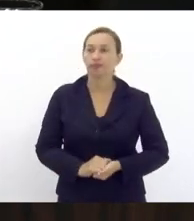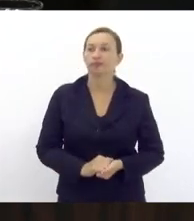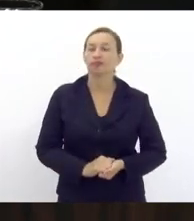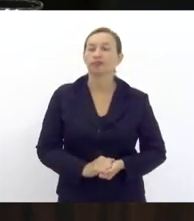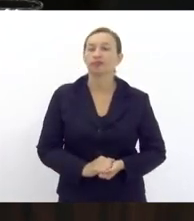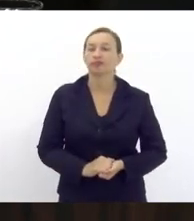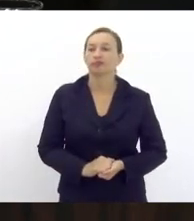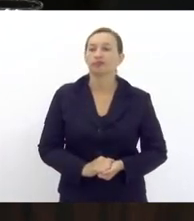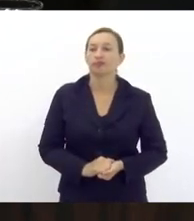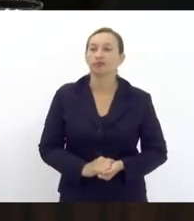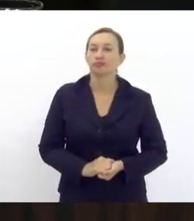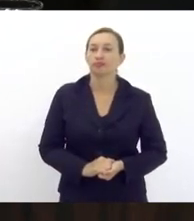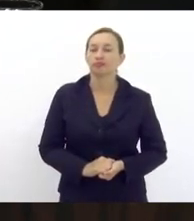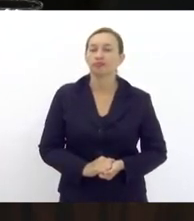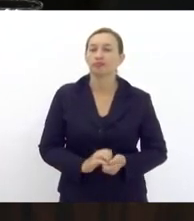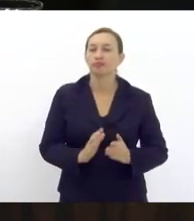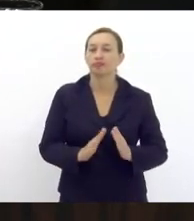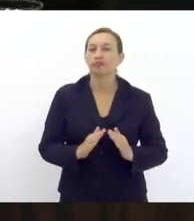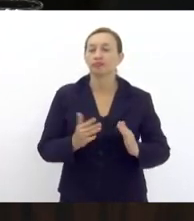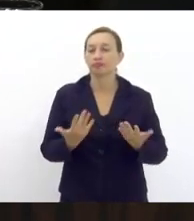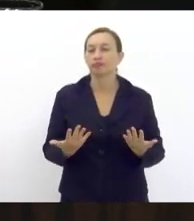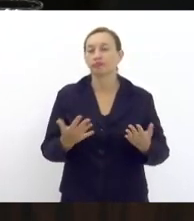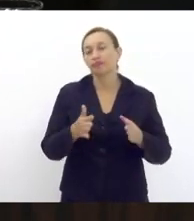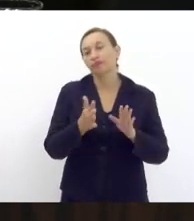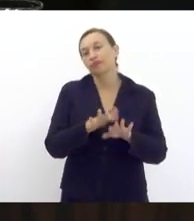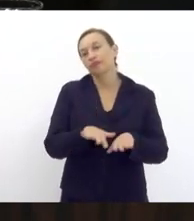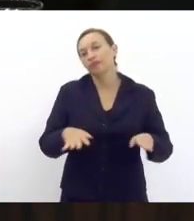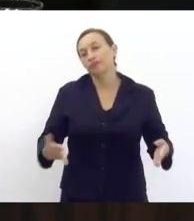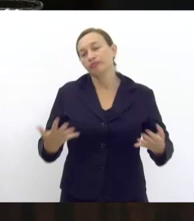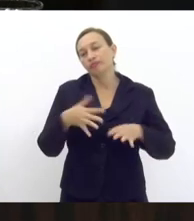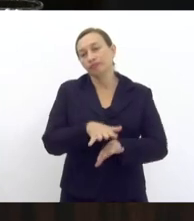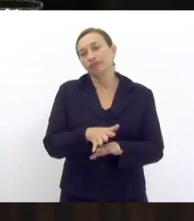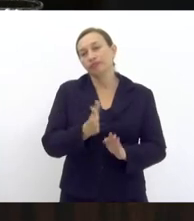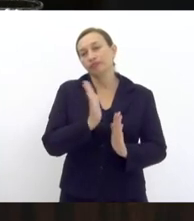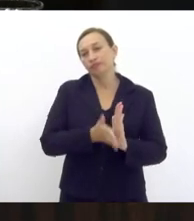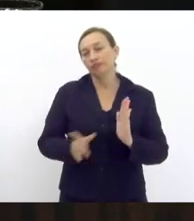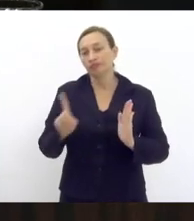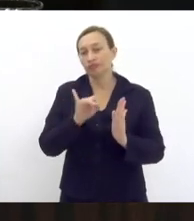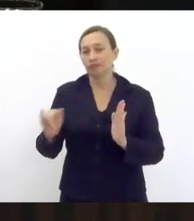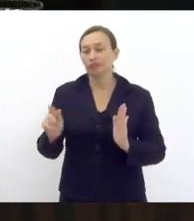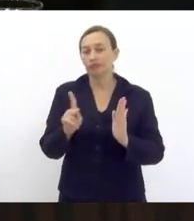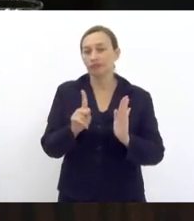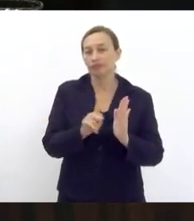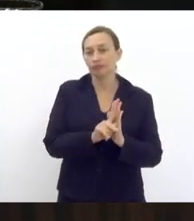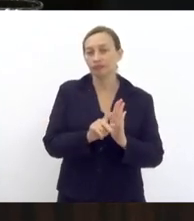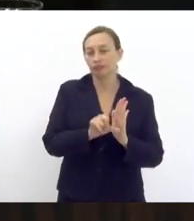Aprovado. Requeiro à mesa a inclusão na ordem do dia do projeto de lei